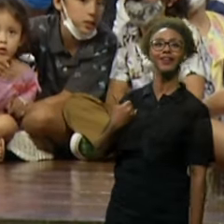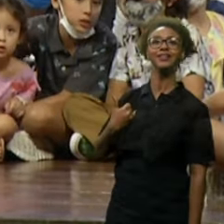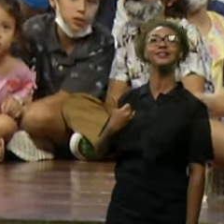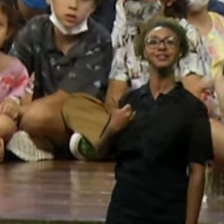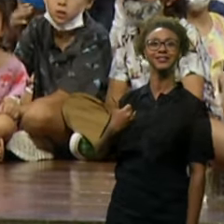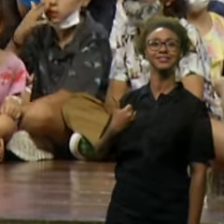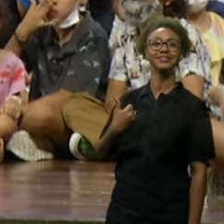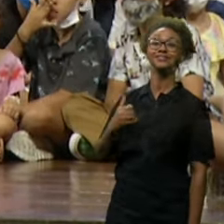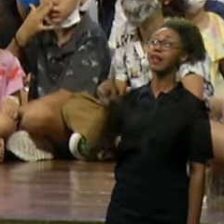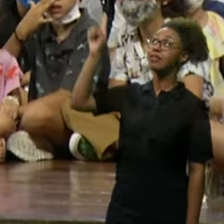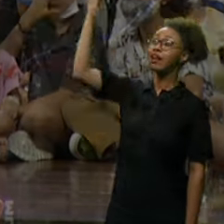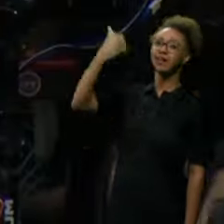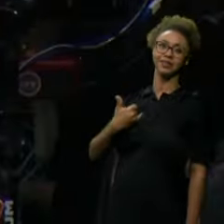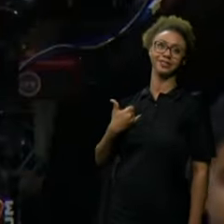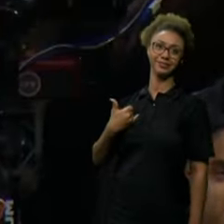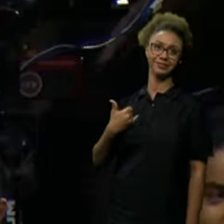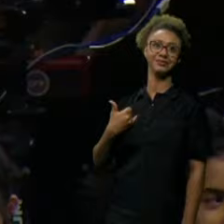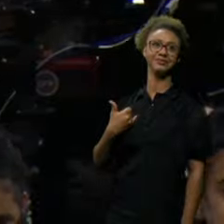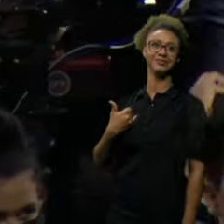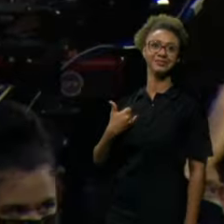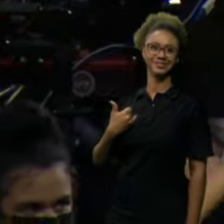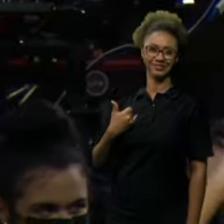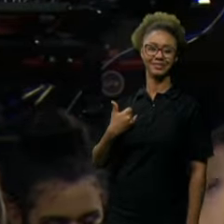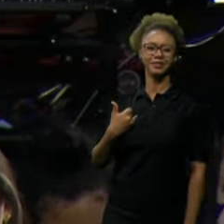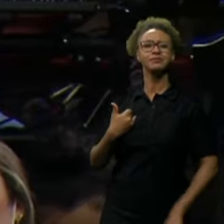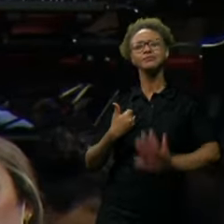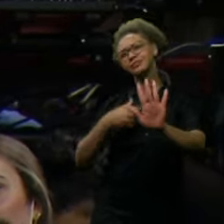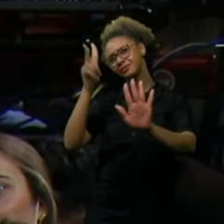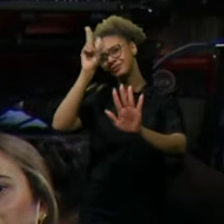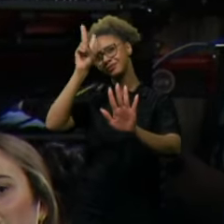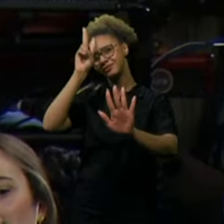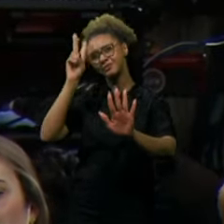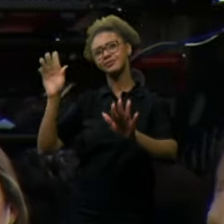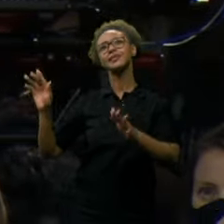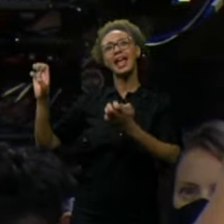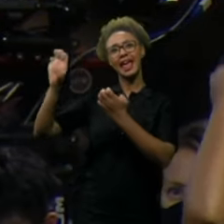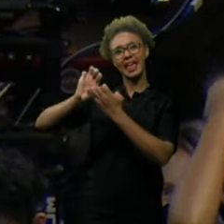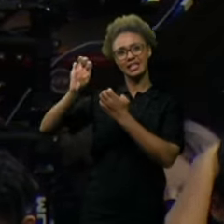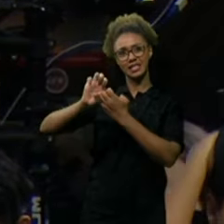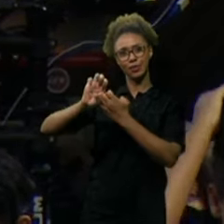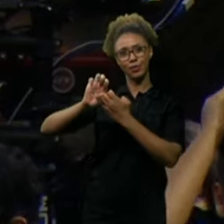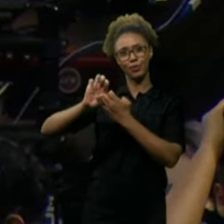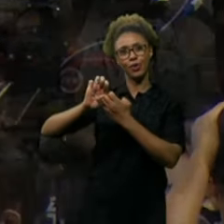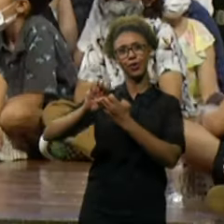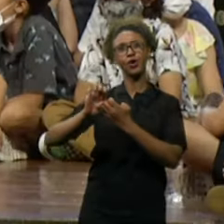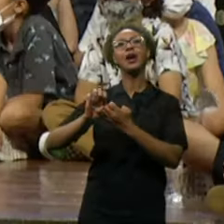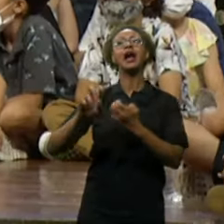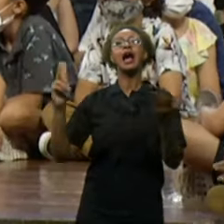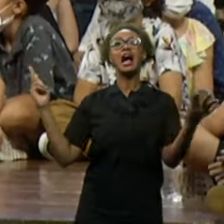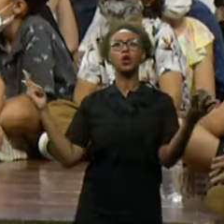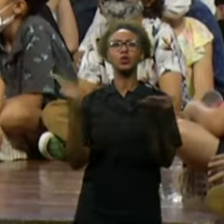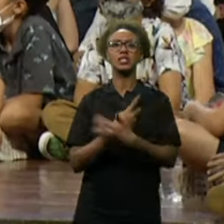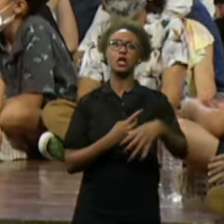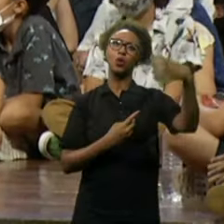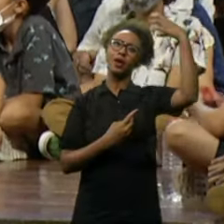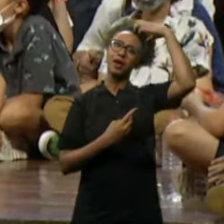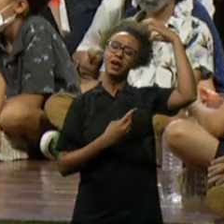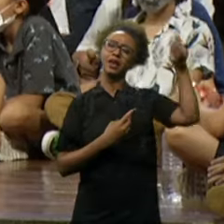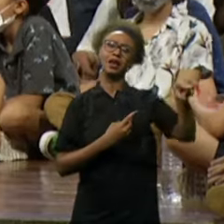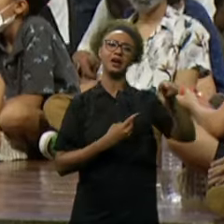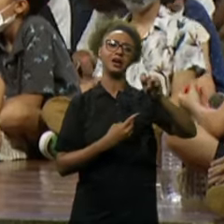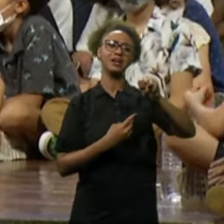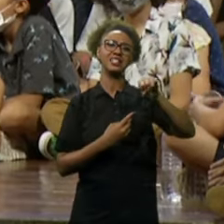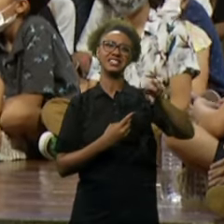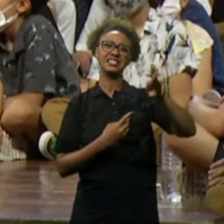a banda vertical Quem lembra de Eliseu no Comando do Exército quando o Rei da Síria se levantou